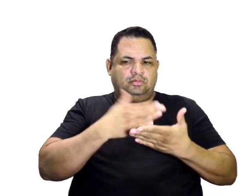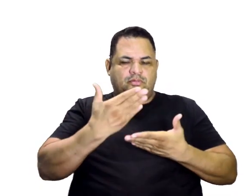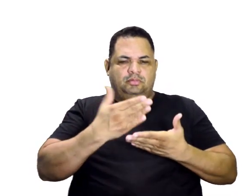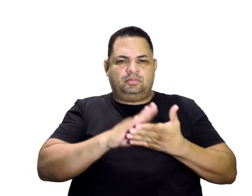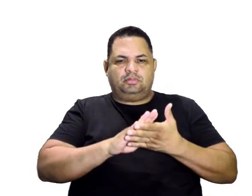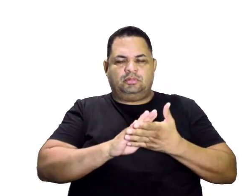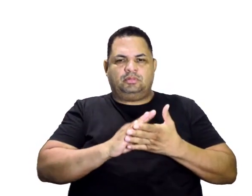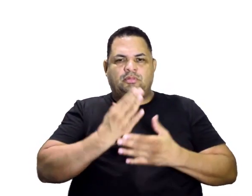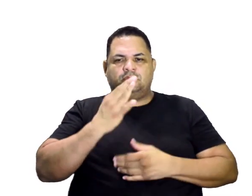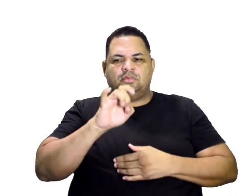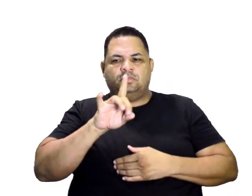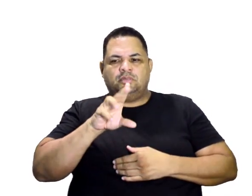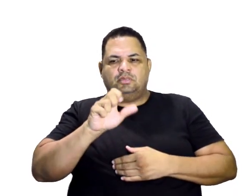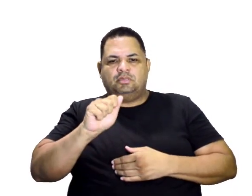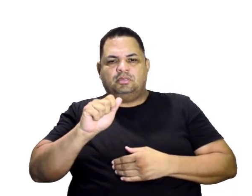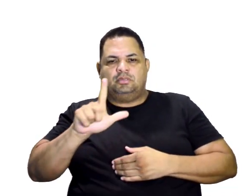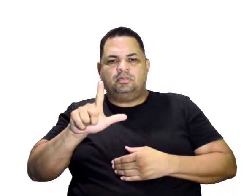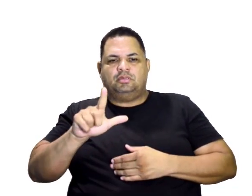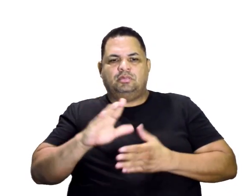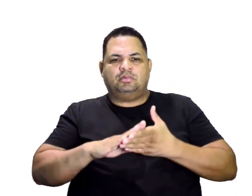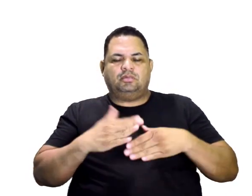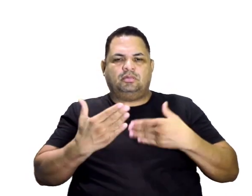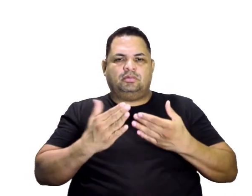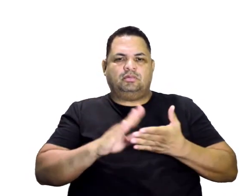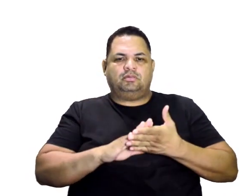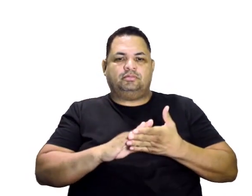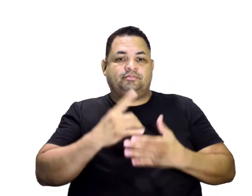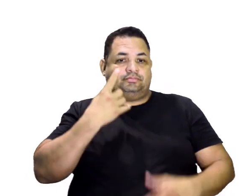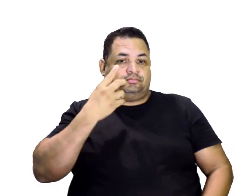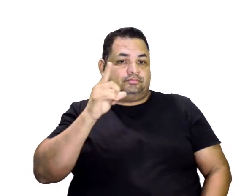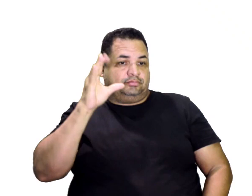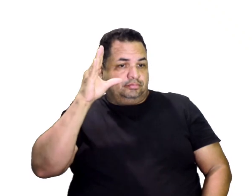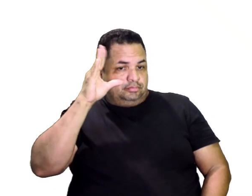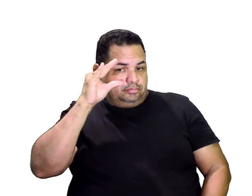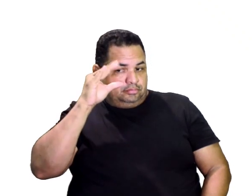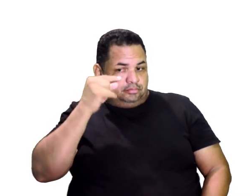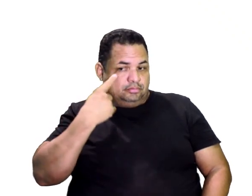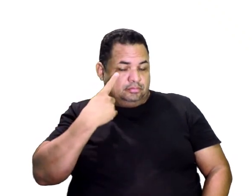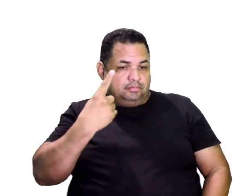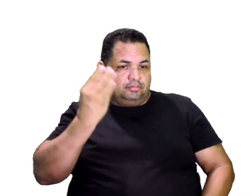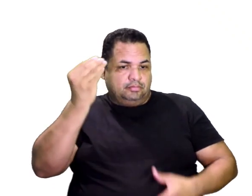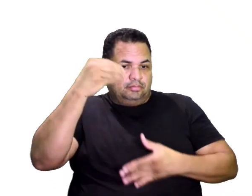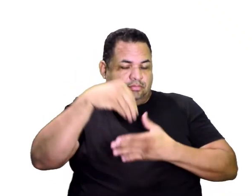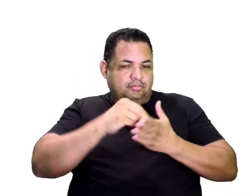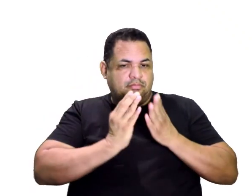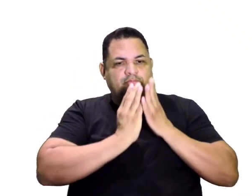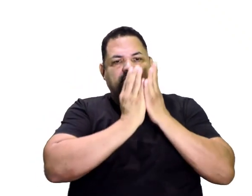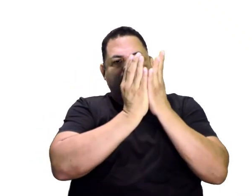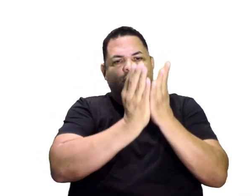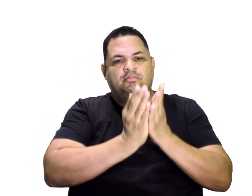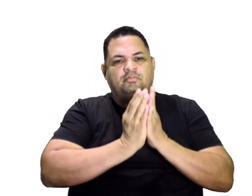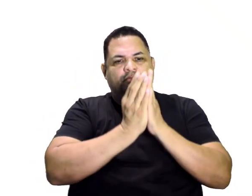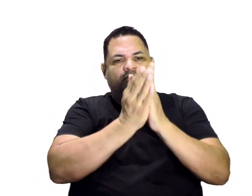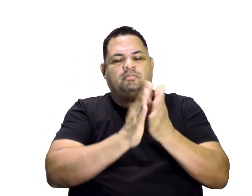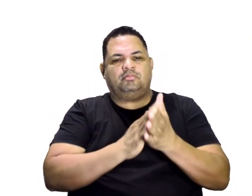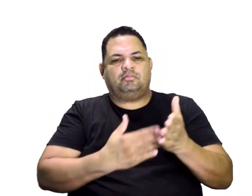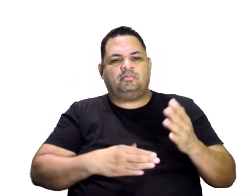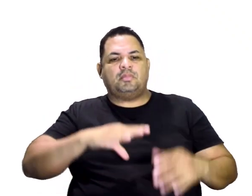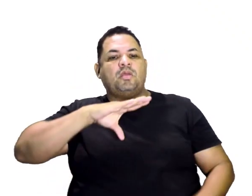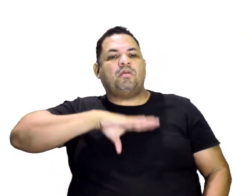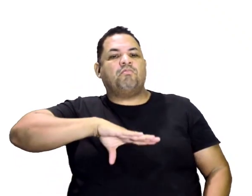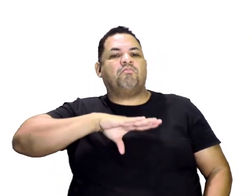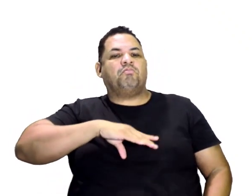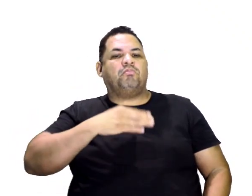Fiz esse quadro aqui mostrando o desembarque de Cabral. E o interessante aqui é que dentro do barco os